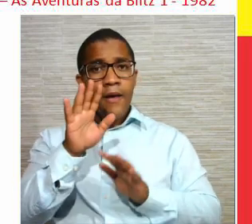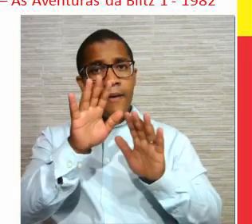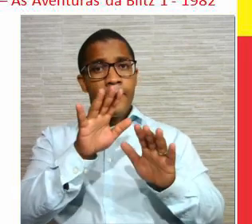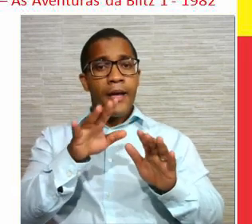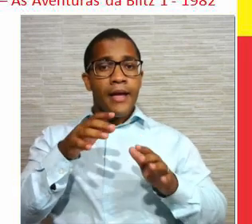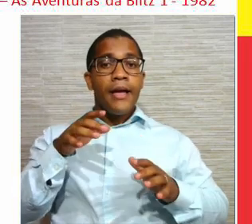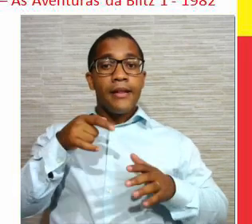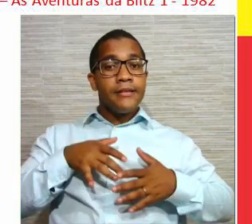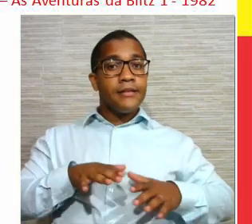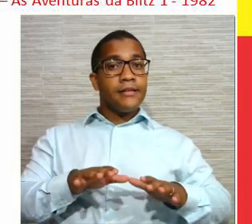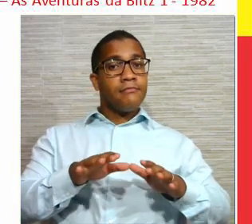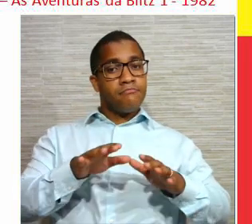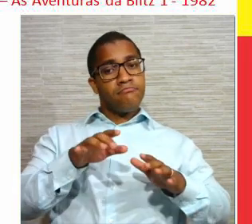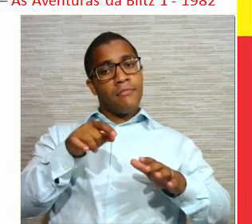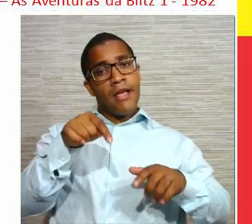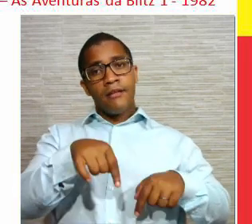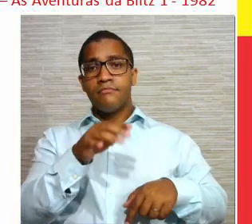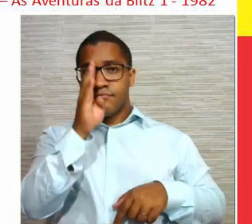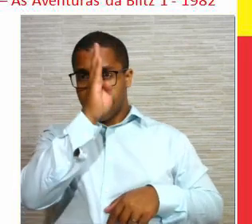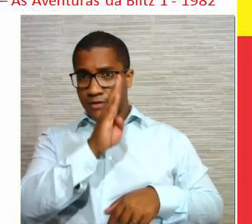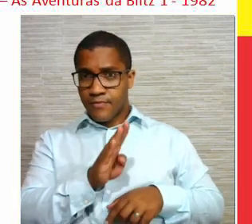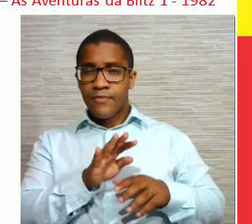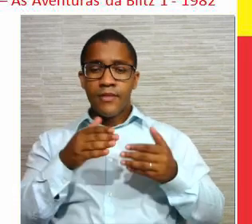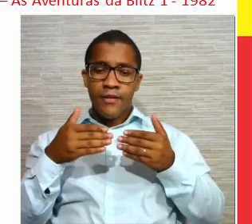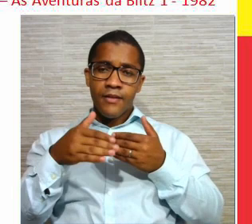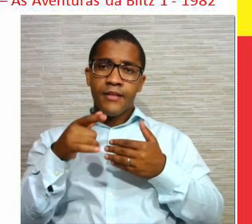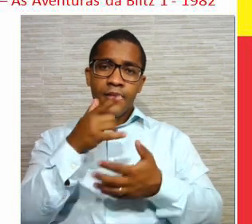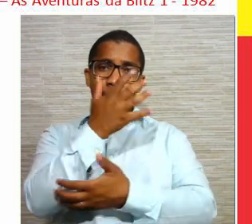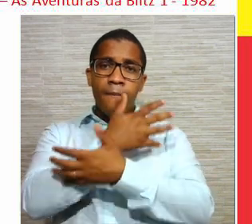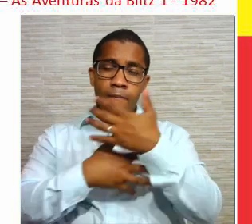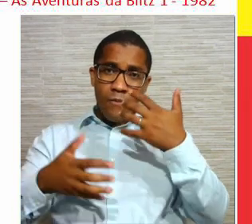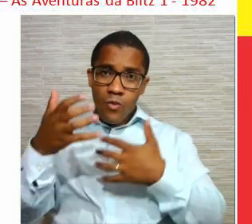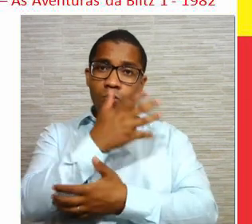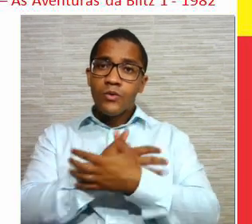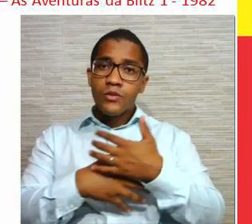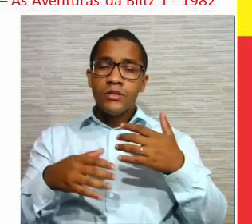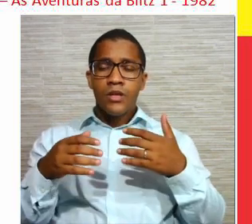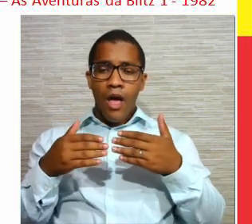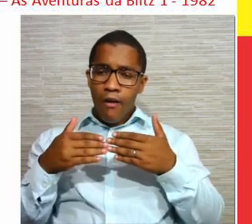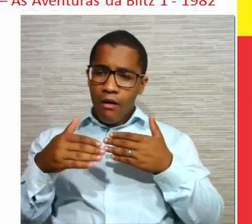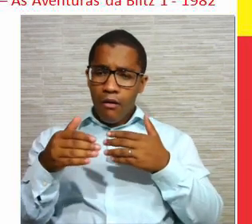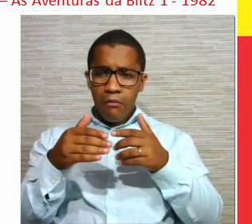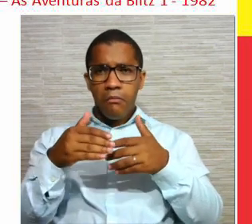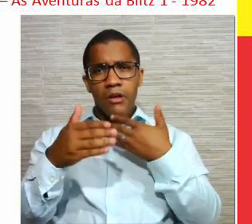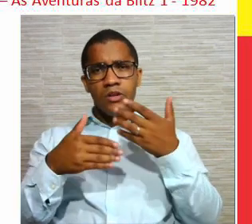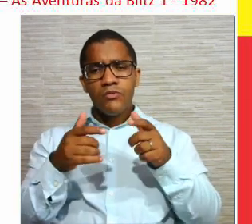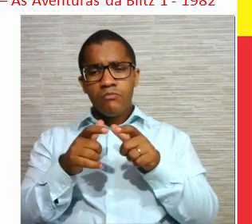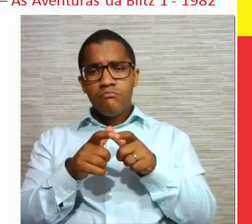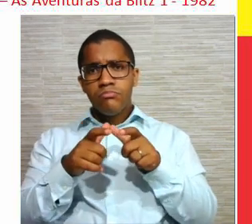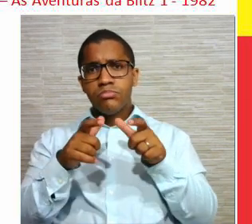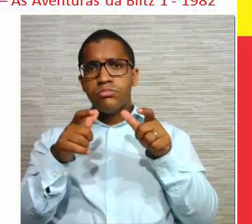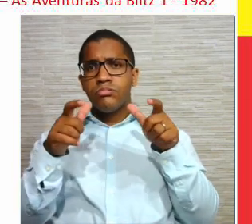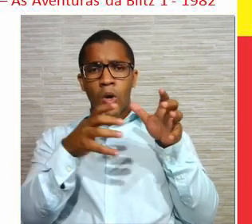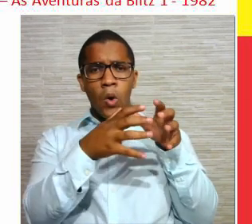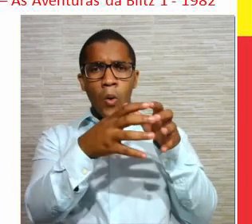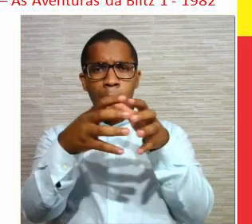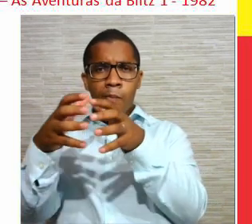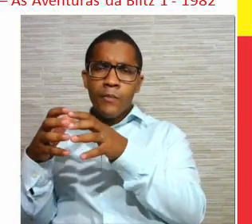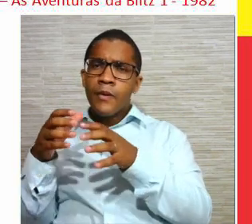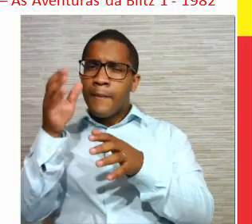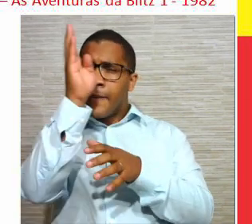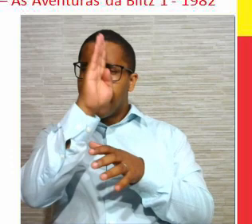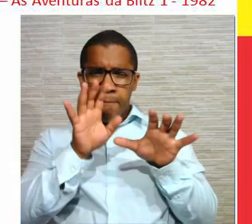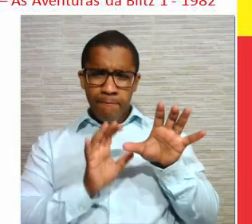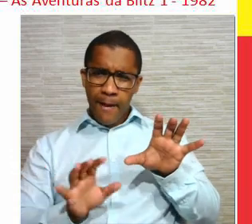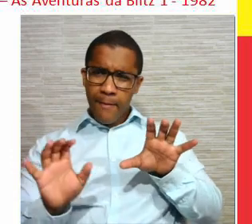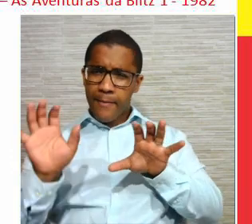Menina Venena, né, abriram as portas para o surgimento de uma enorme quantidade de outras bandas que vieram do